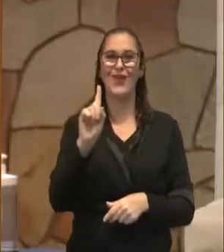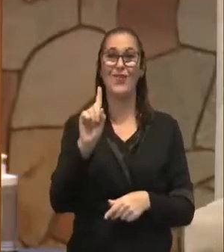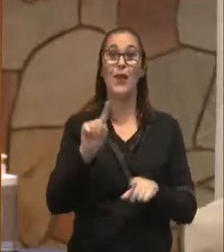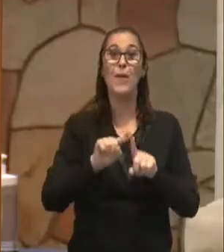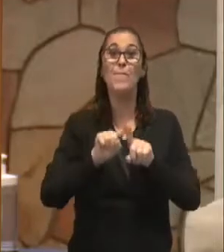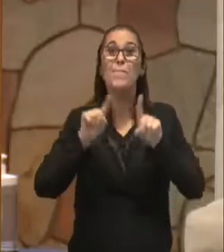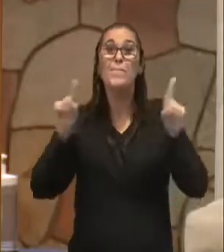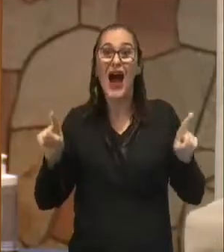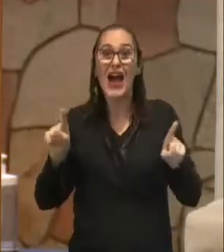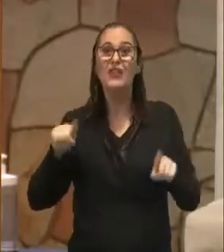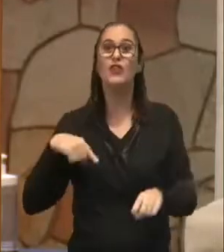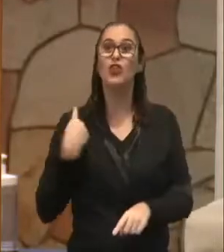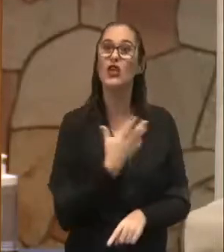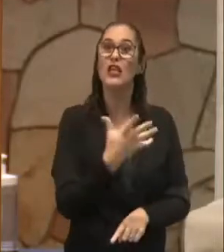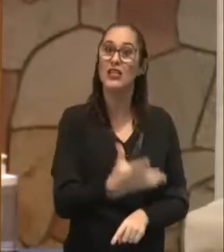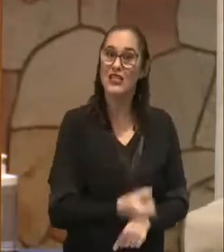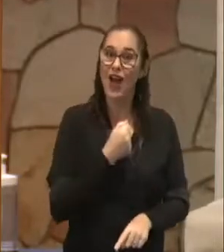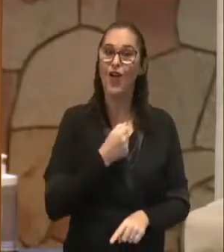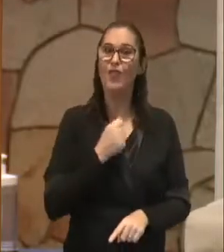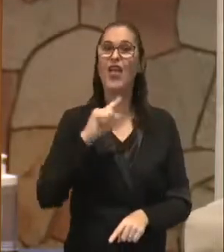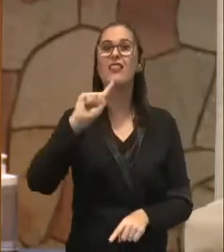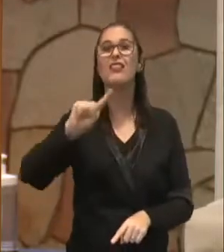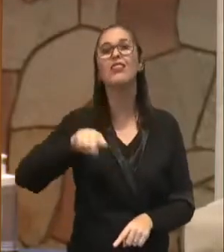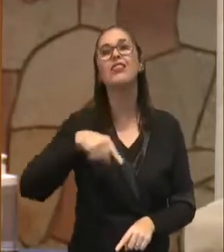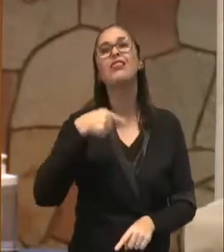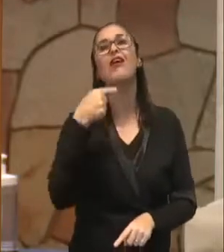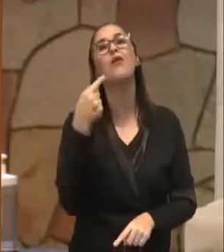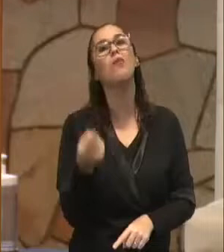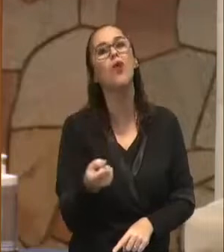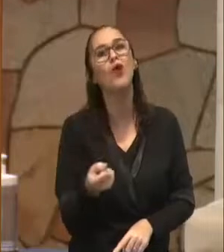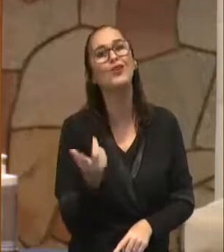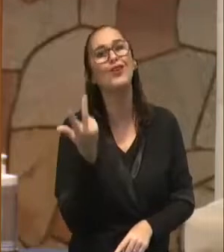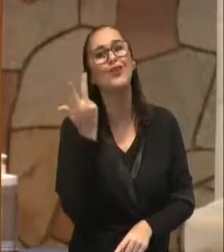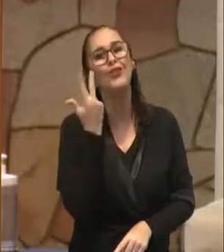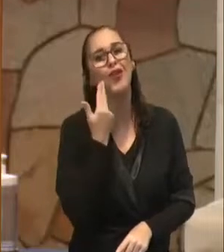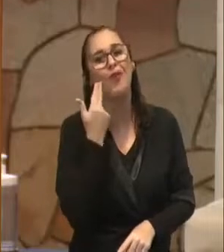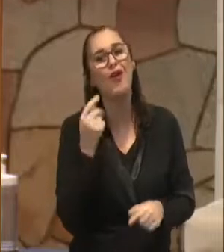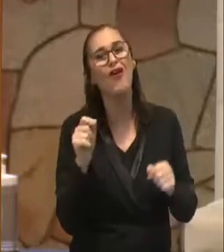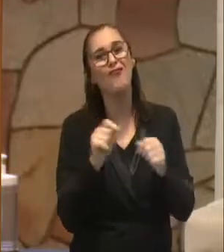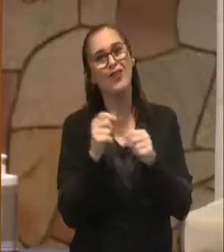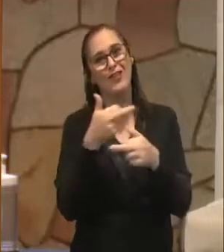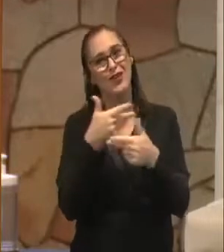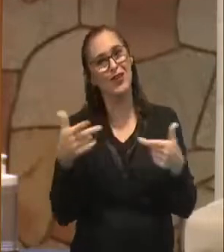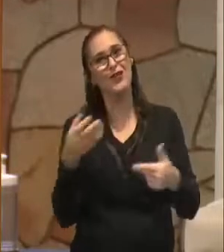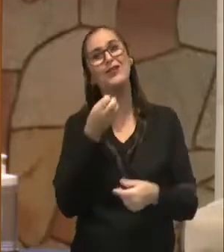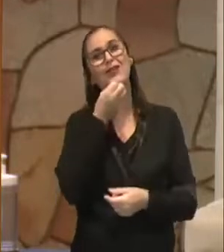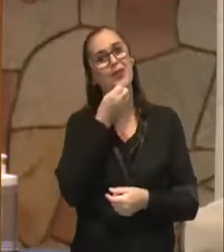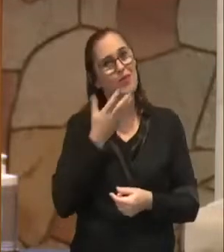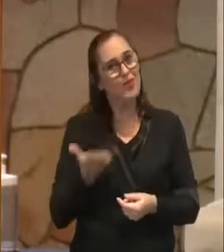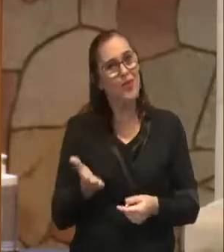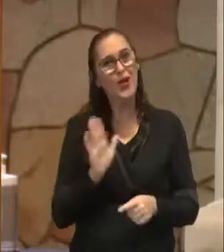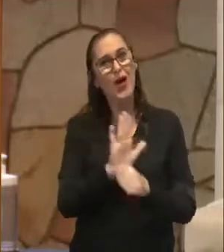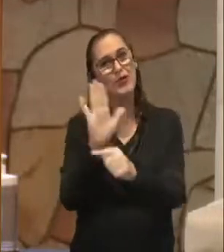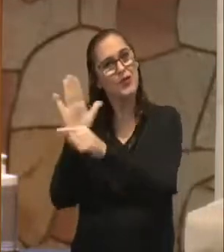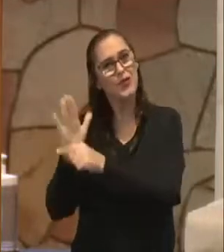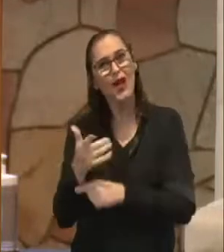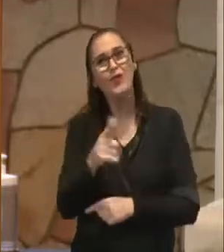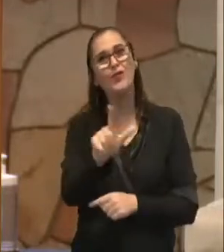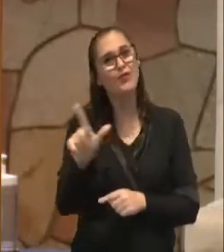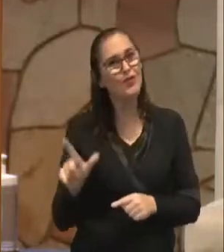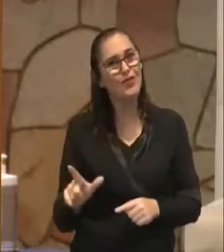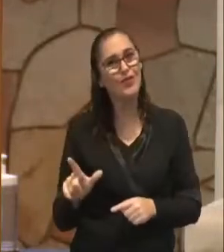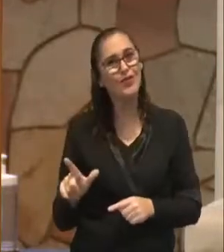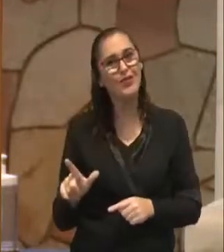boas obras. E isso aqui é tão somente a realidade do plano de Deus para a minha vida, para a sua